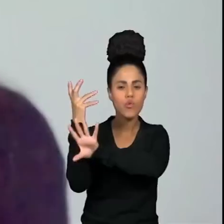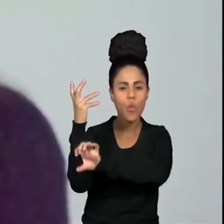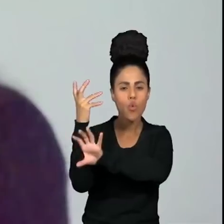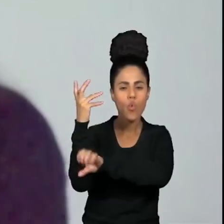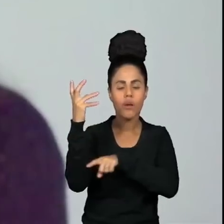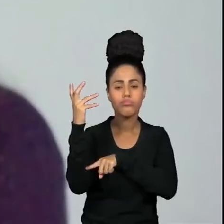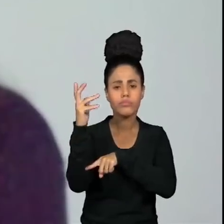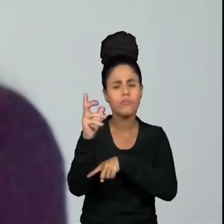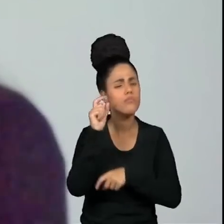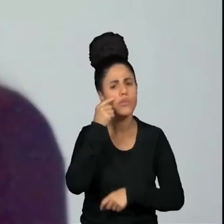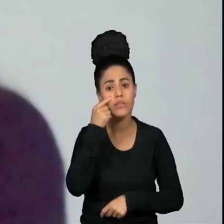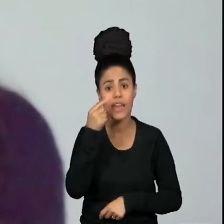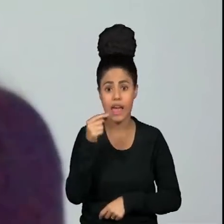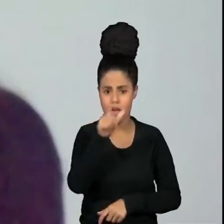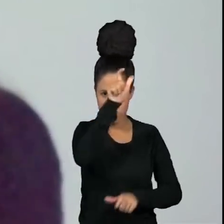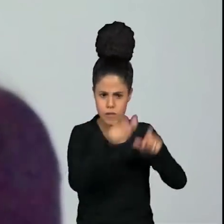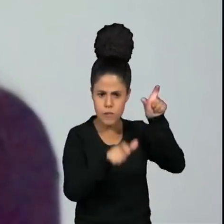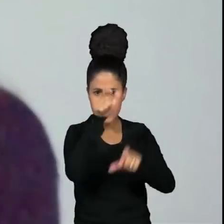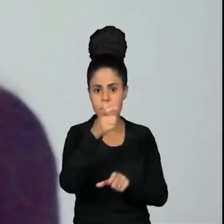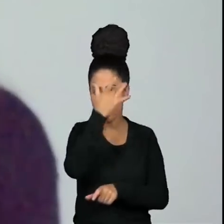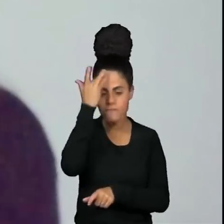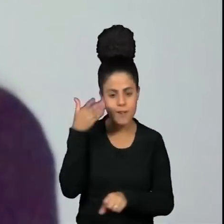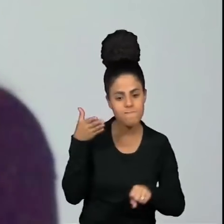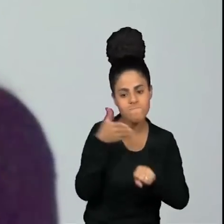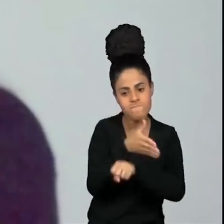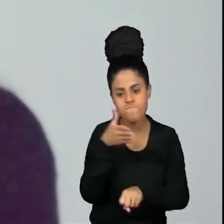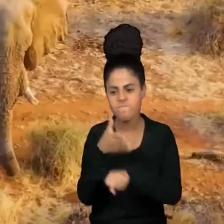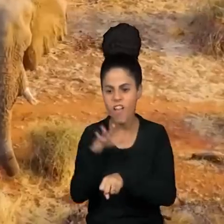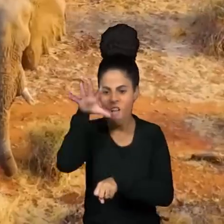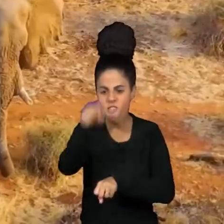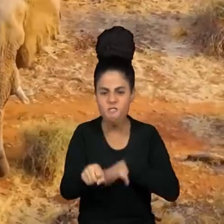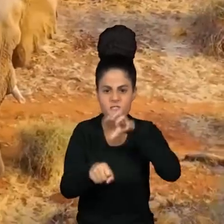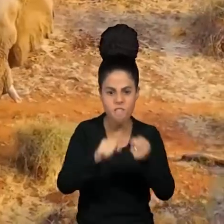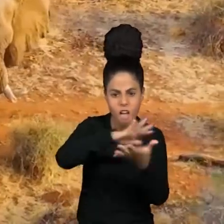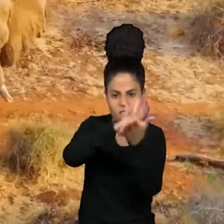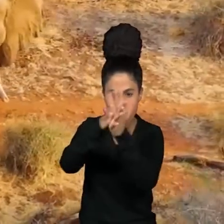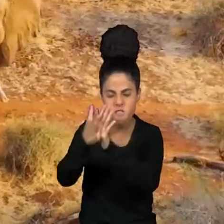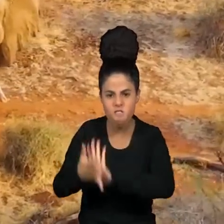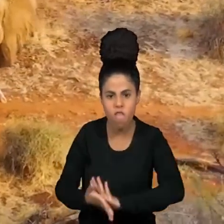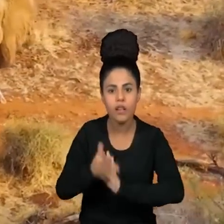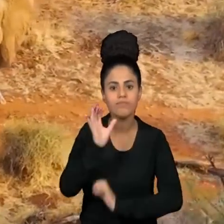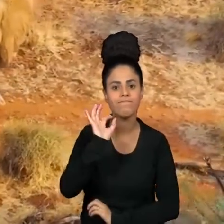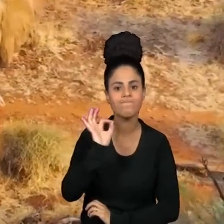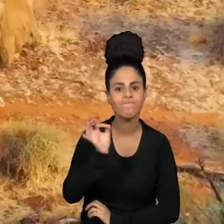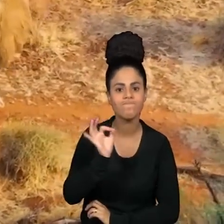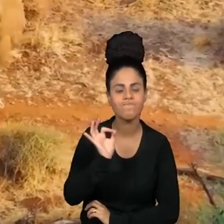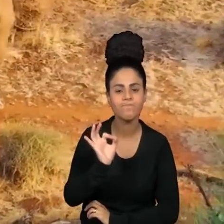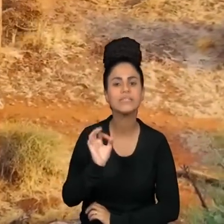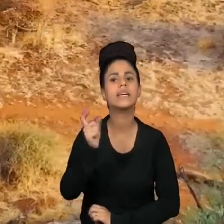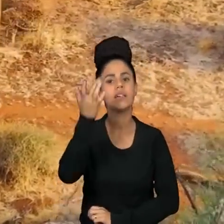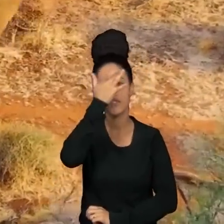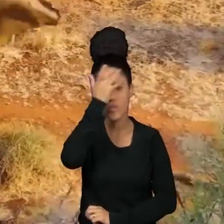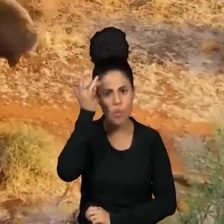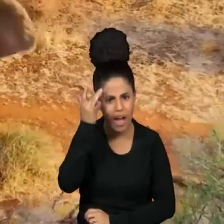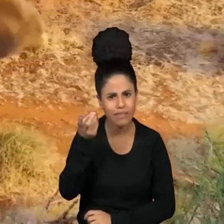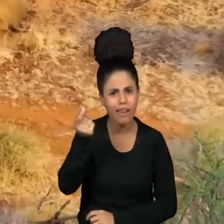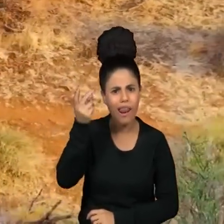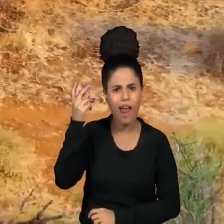onde o ser humano chega, ocorrem extinções de grandes mamíferos. Desde que o Homo sapiens saiu nas